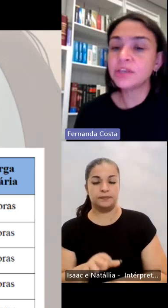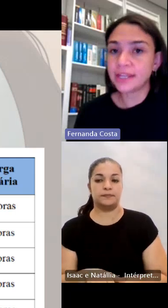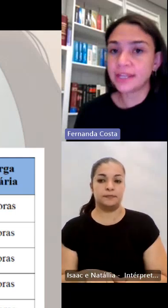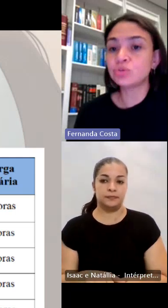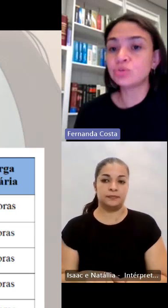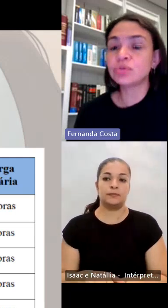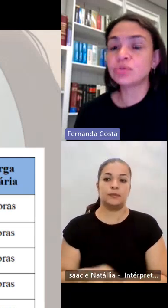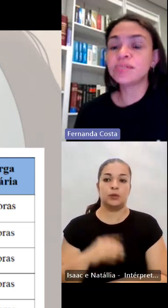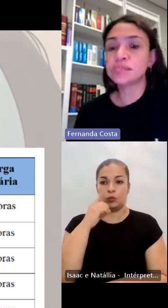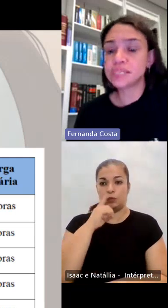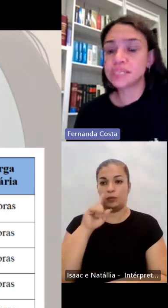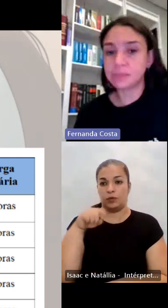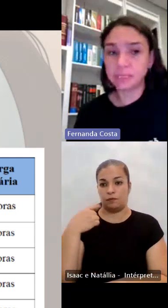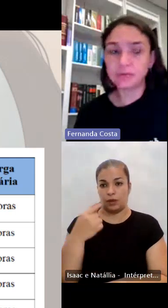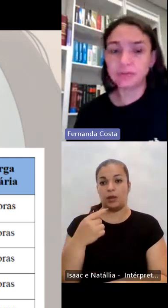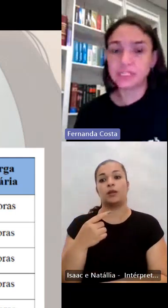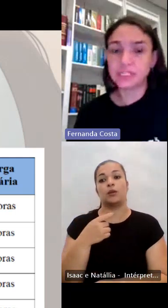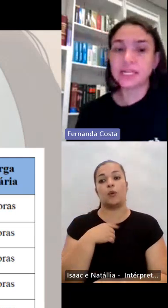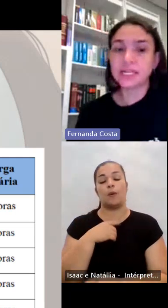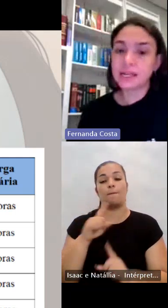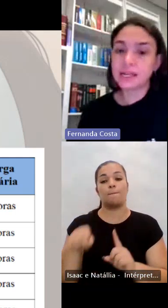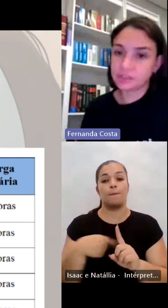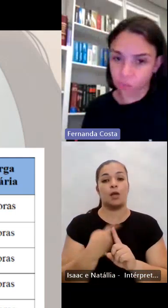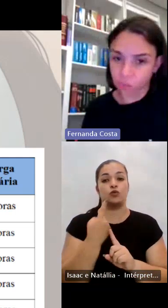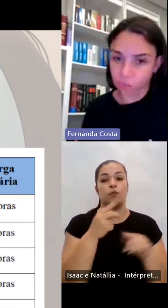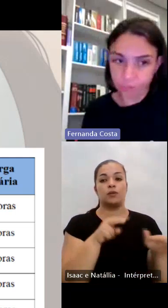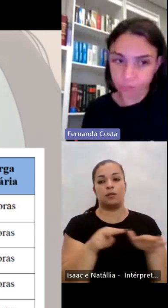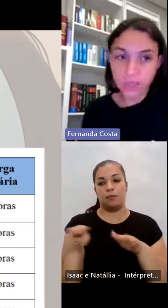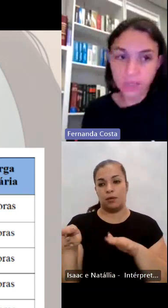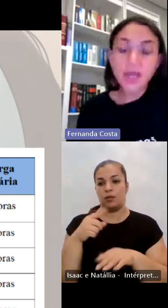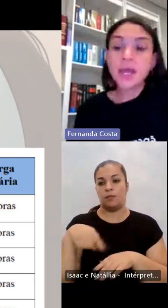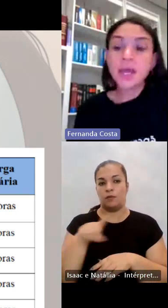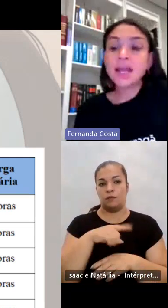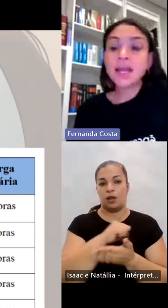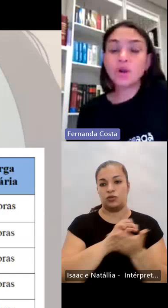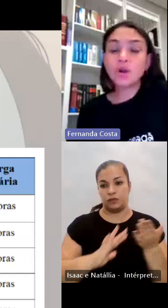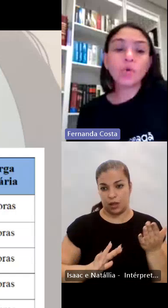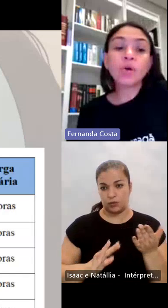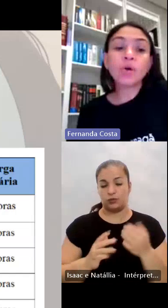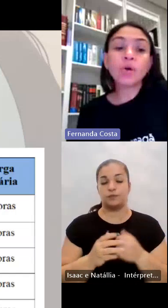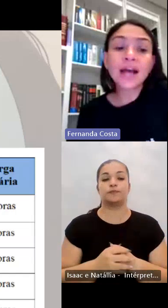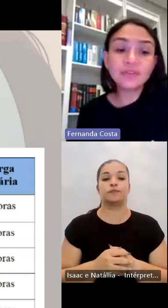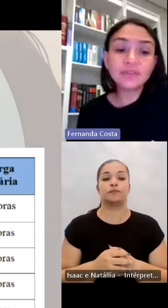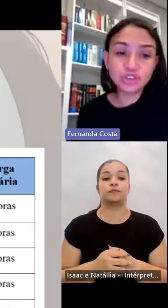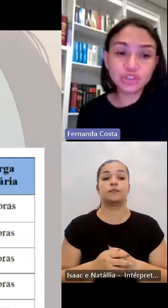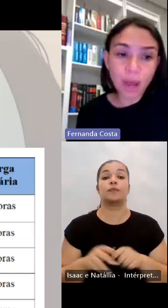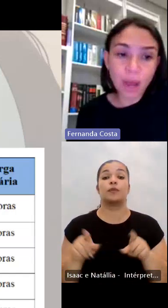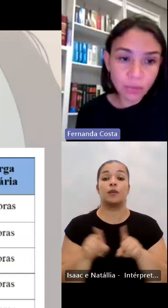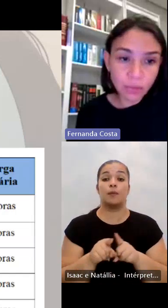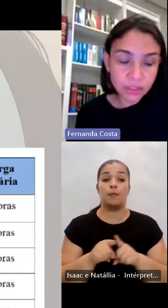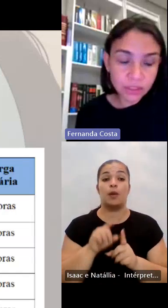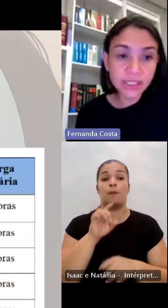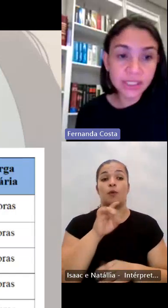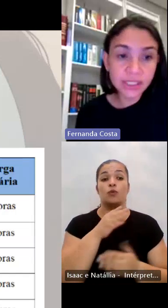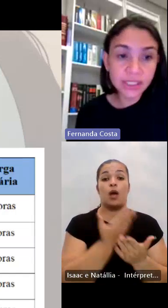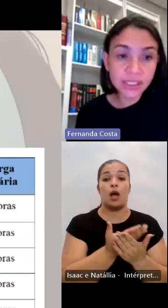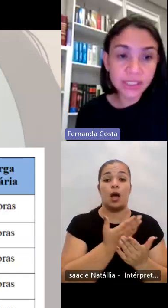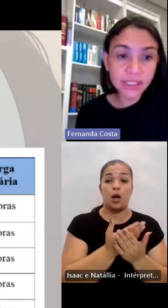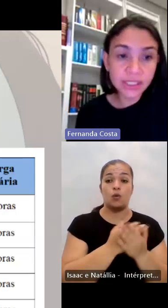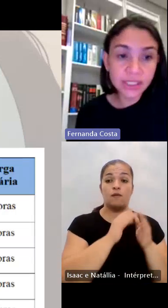domingo que vem. Então, eu estou dando mais uma semana para vocês realizarem esse fórum. Ele colocou cada videoaula